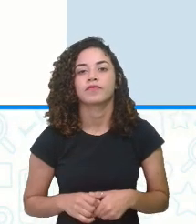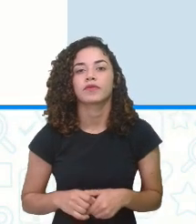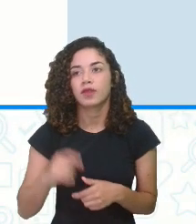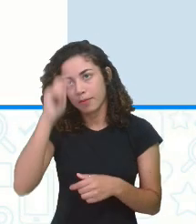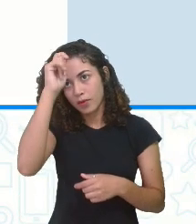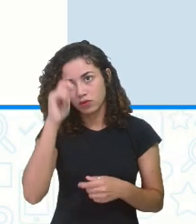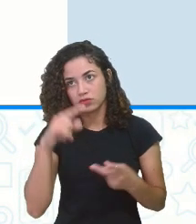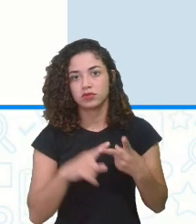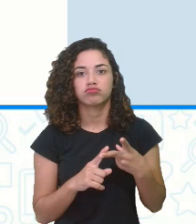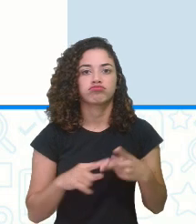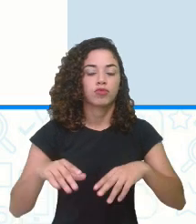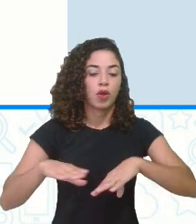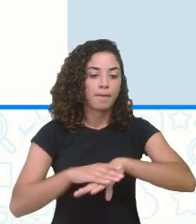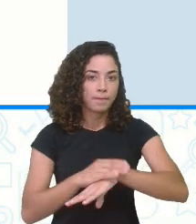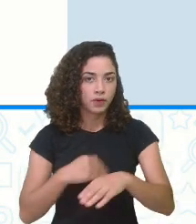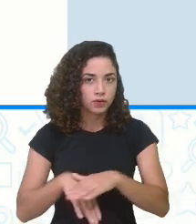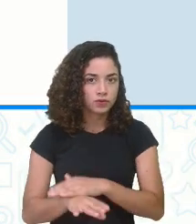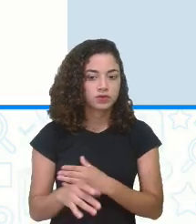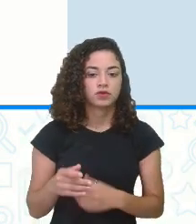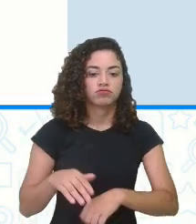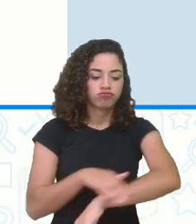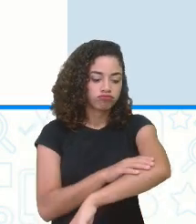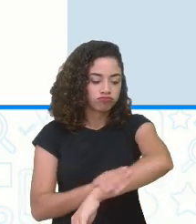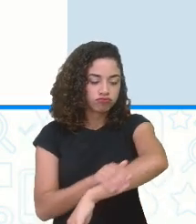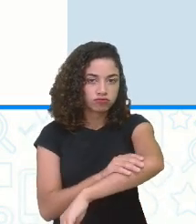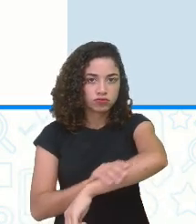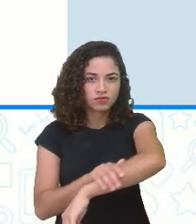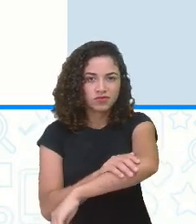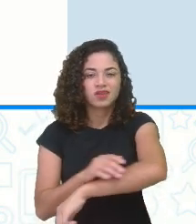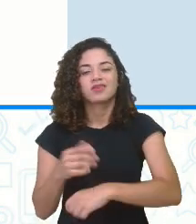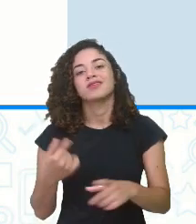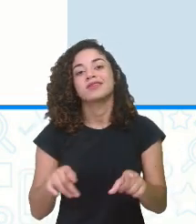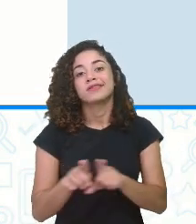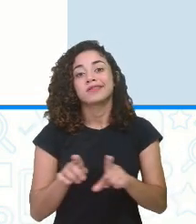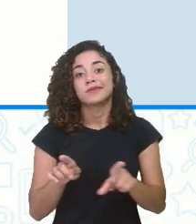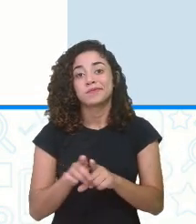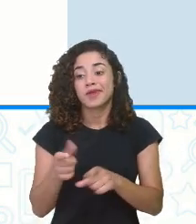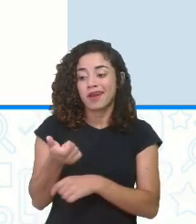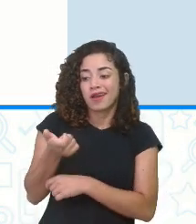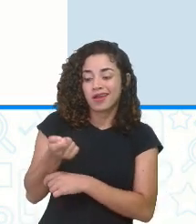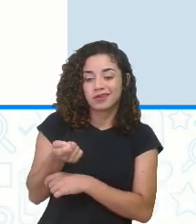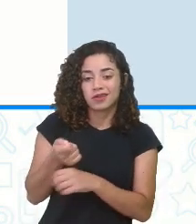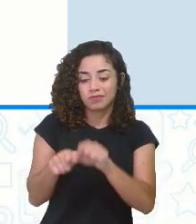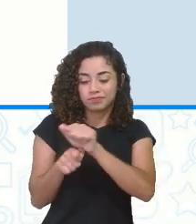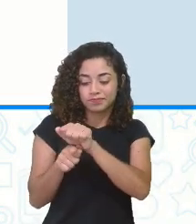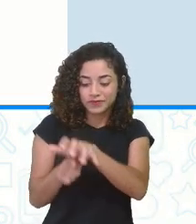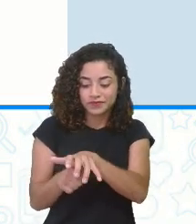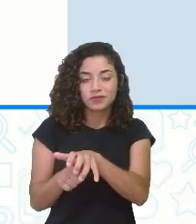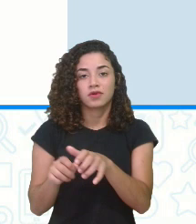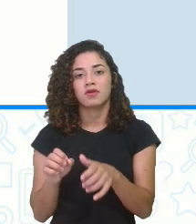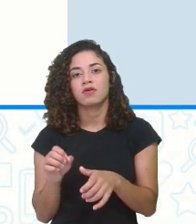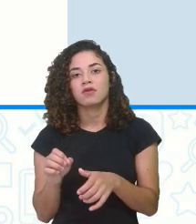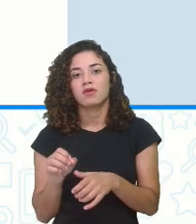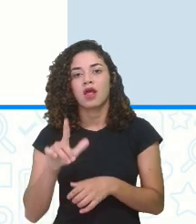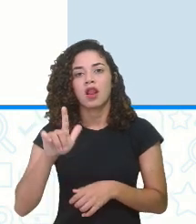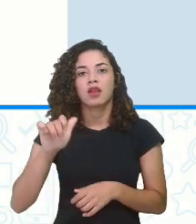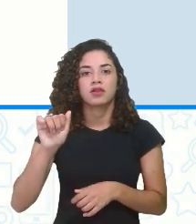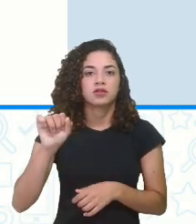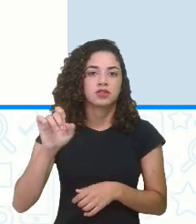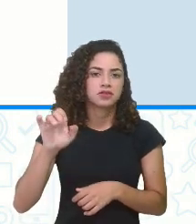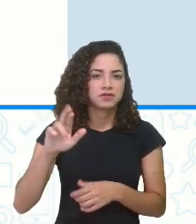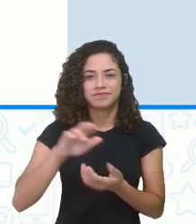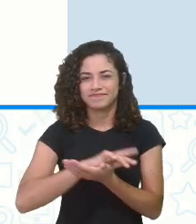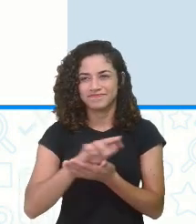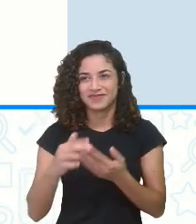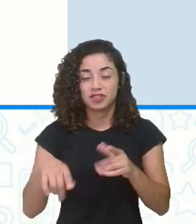Boné, botas, repelente, lanterna, laser e bolsa, mochila, né, de escola. E a